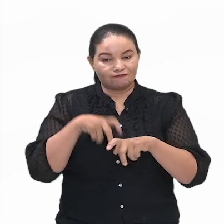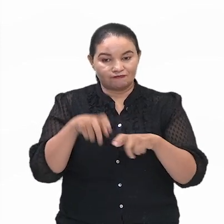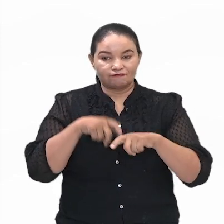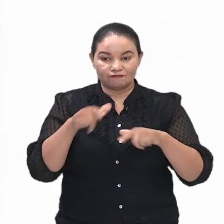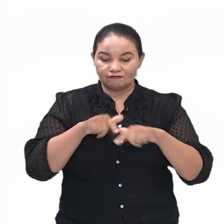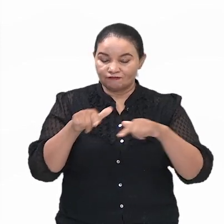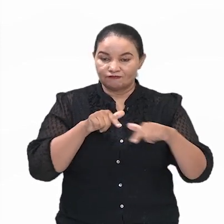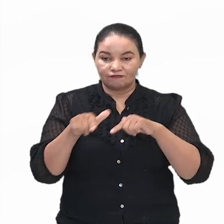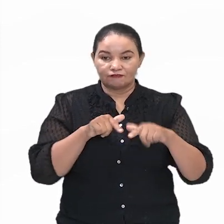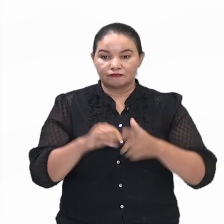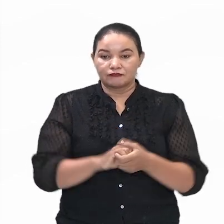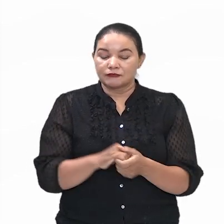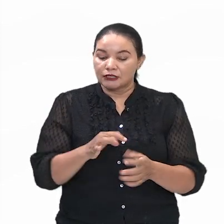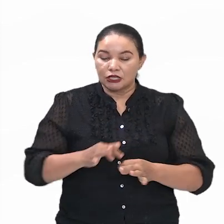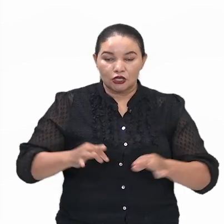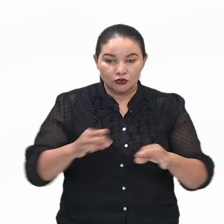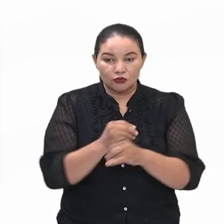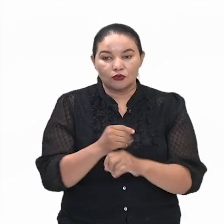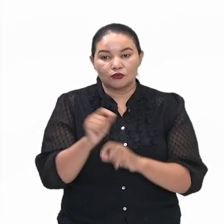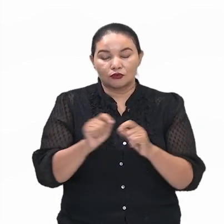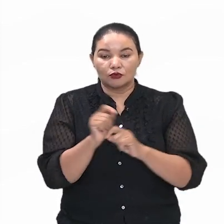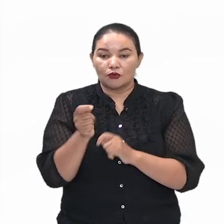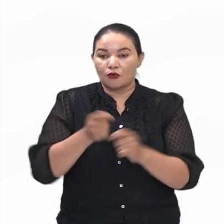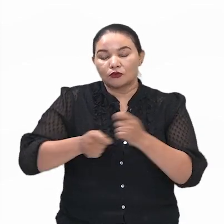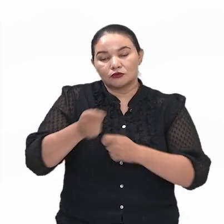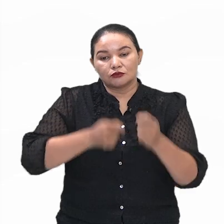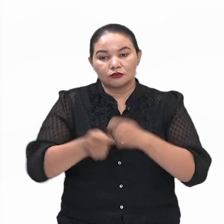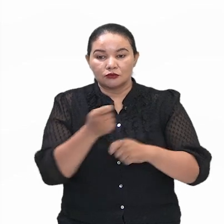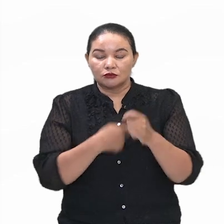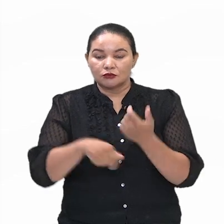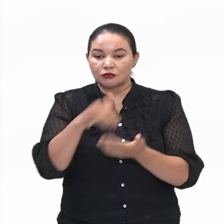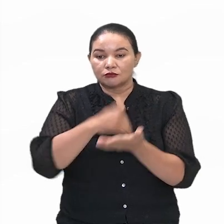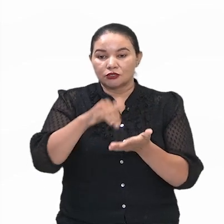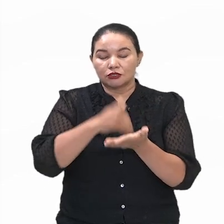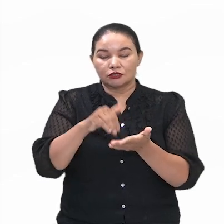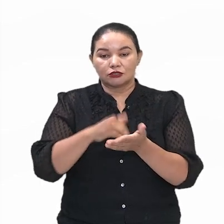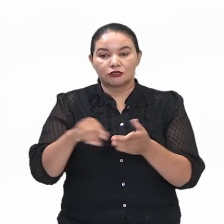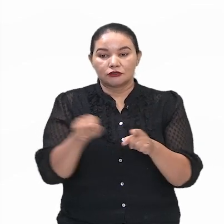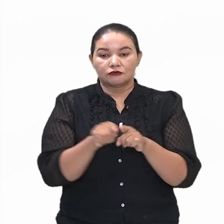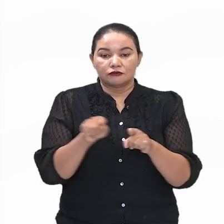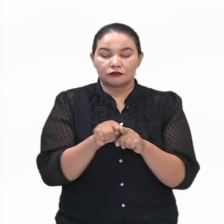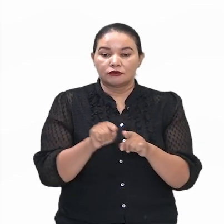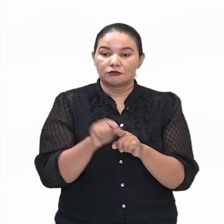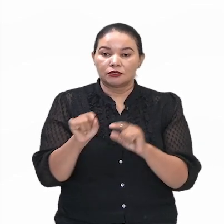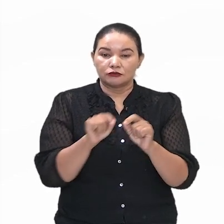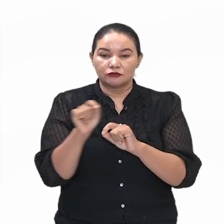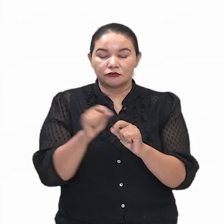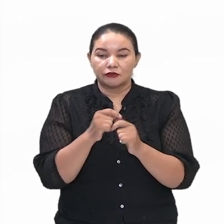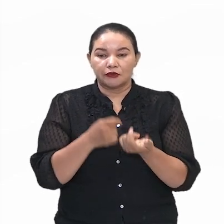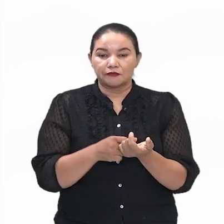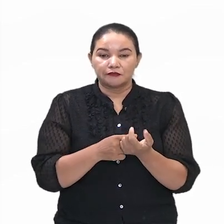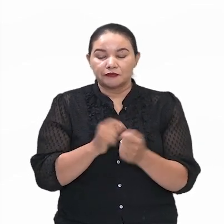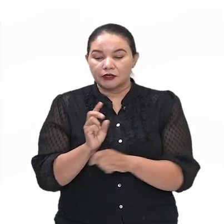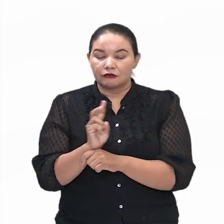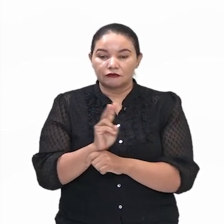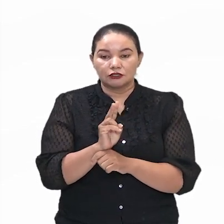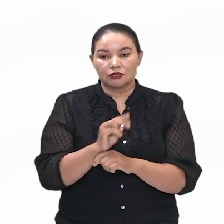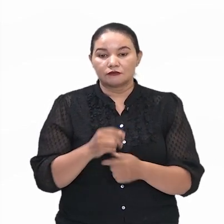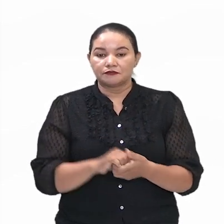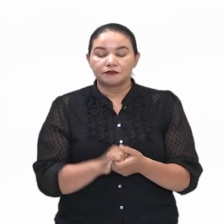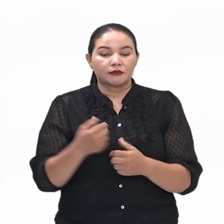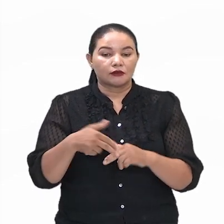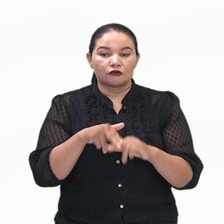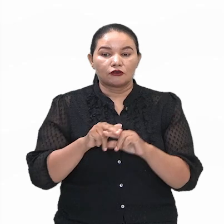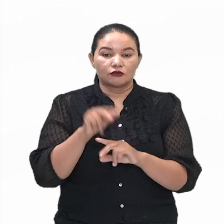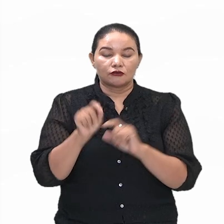está alinhado ao controle administrativo e fiscal. Através de quê? Através do que a gente chama